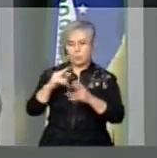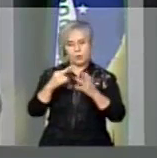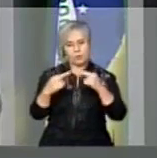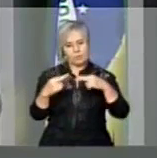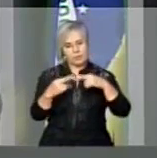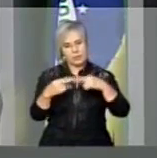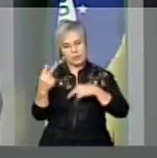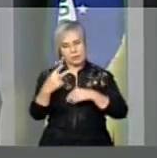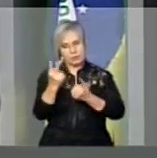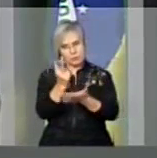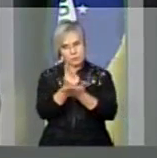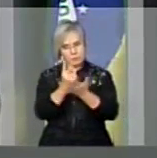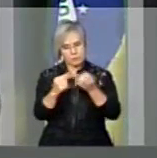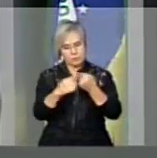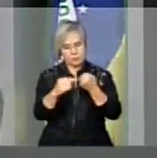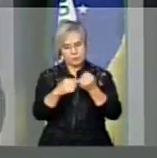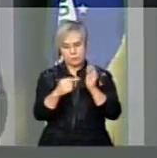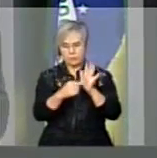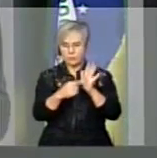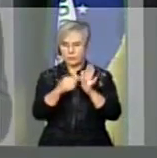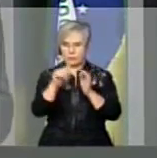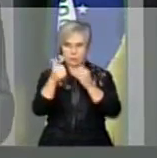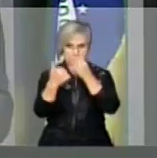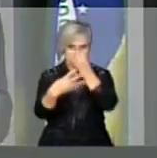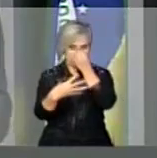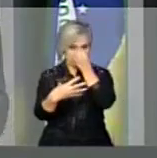mesmo artigo 14º.